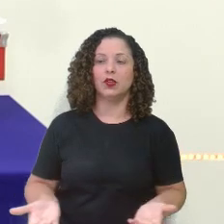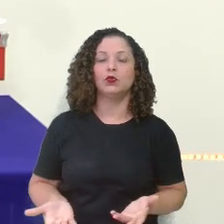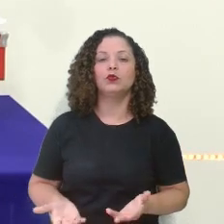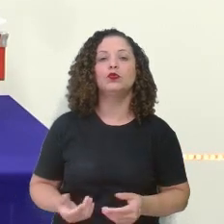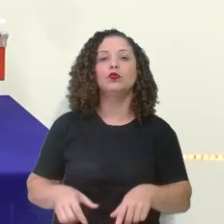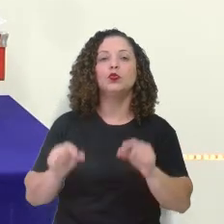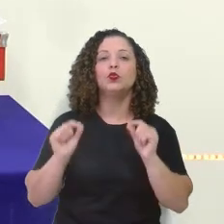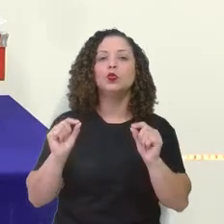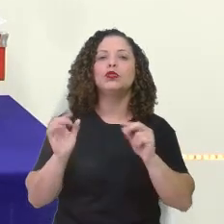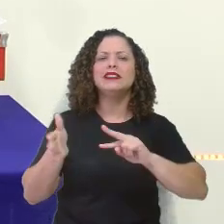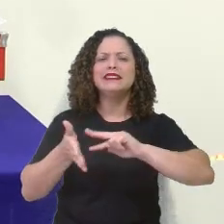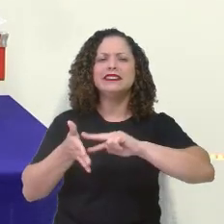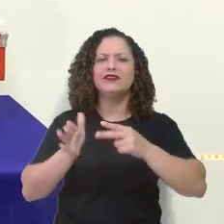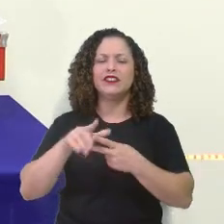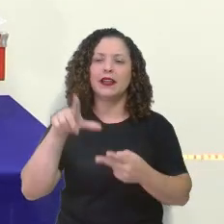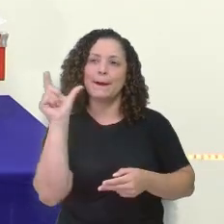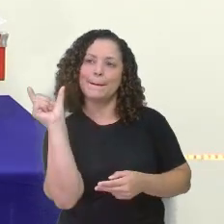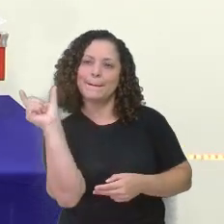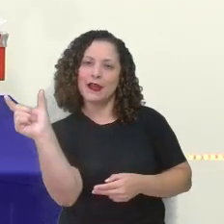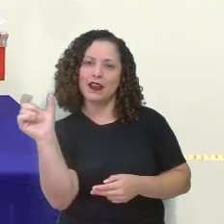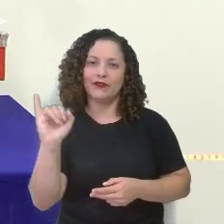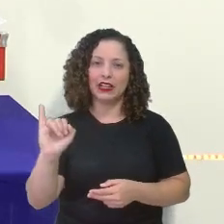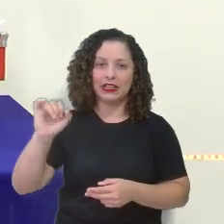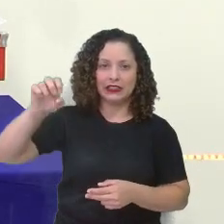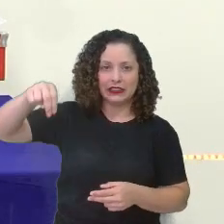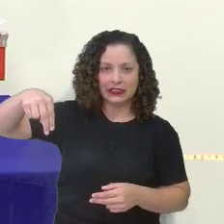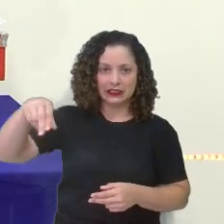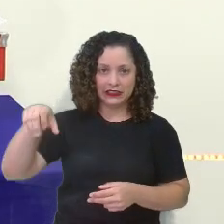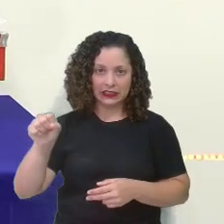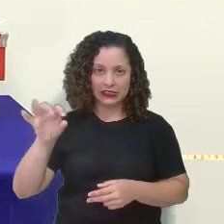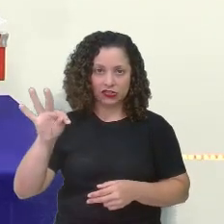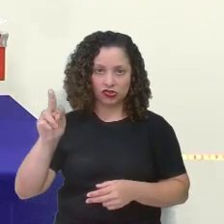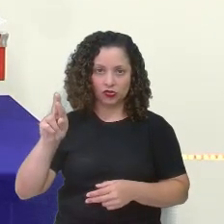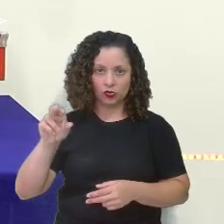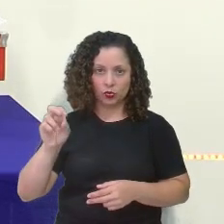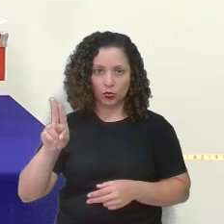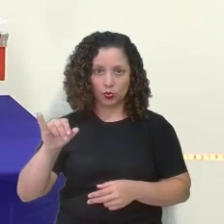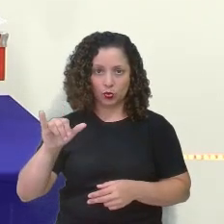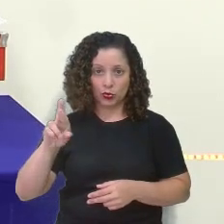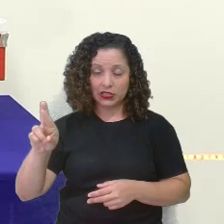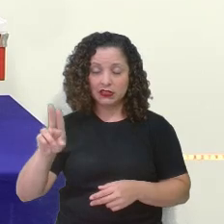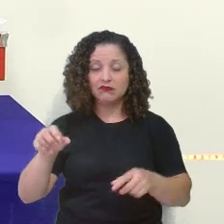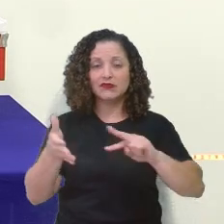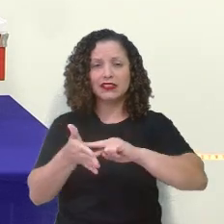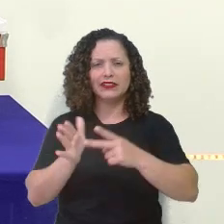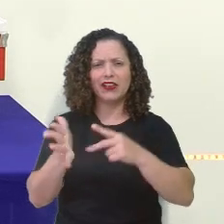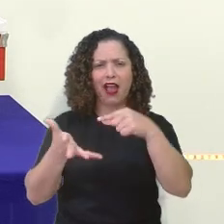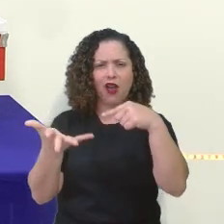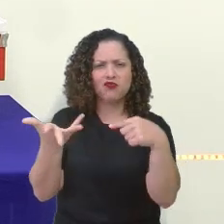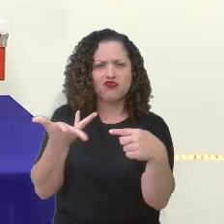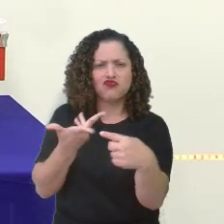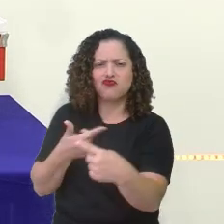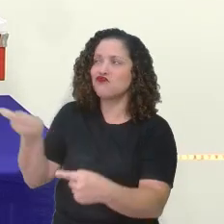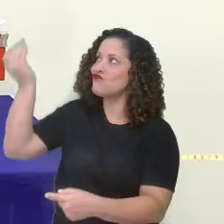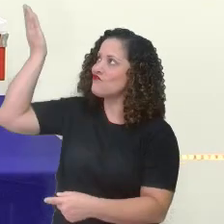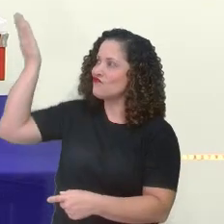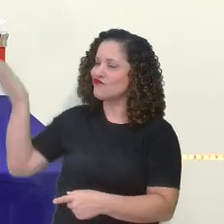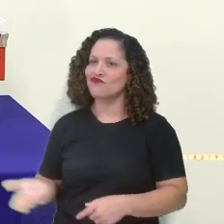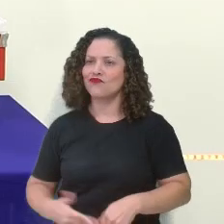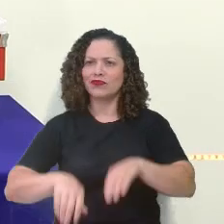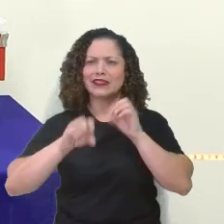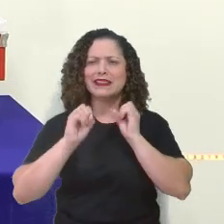dicionário significa ensinar, informar, explicar, transmitir